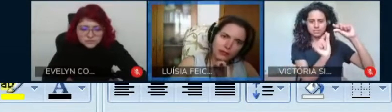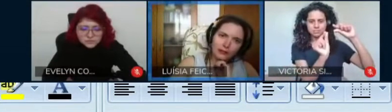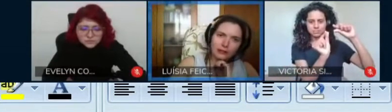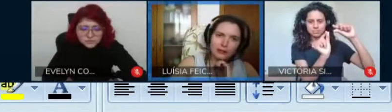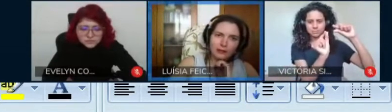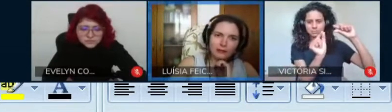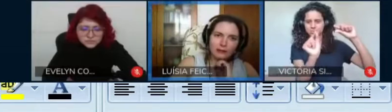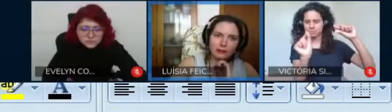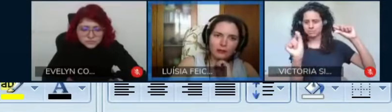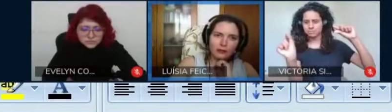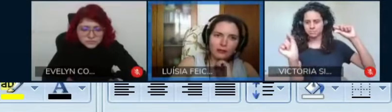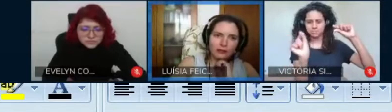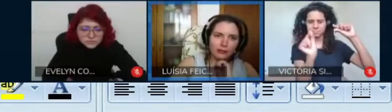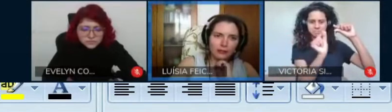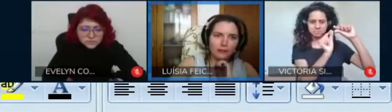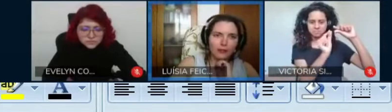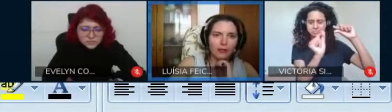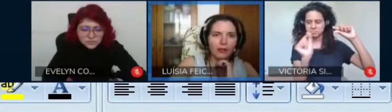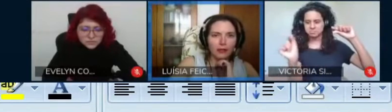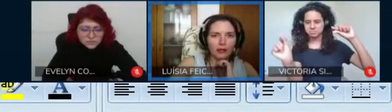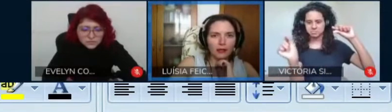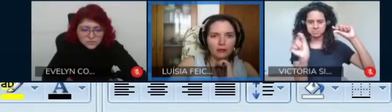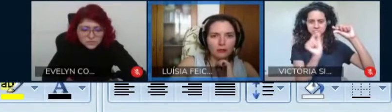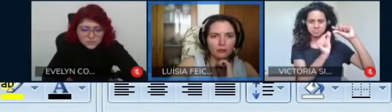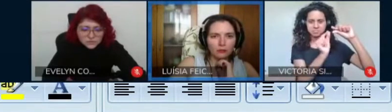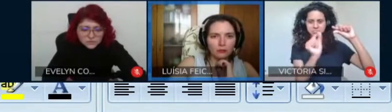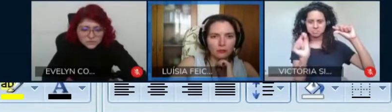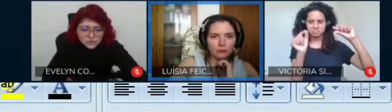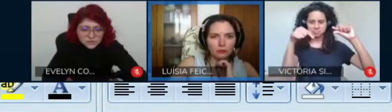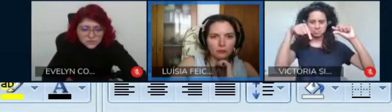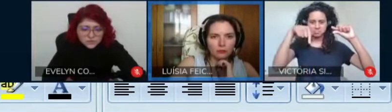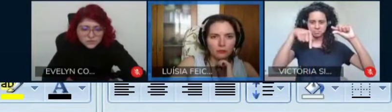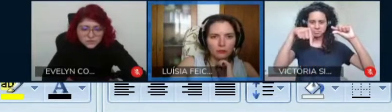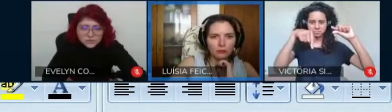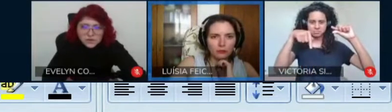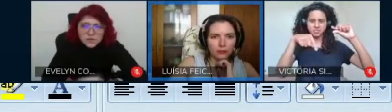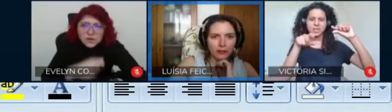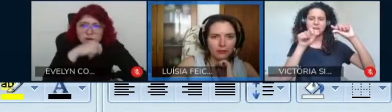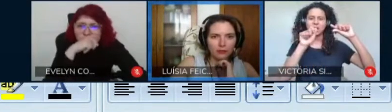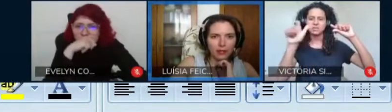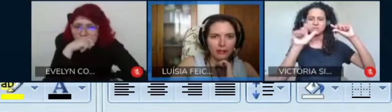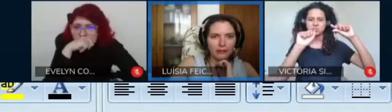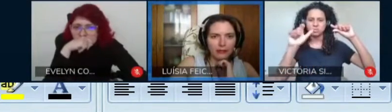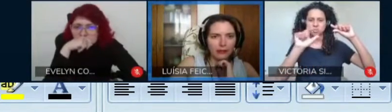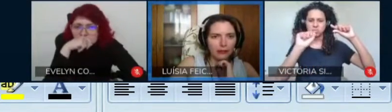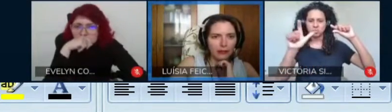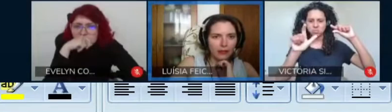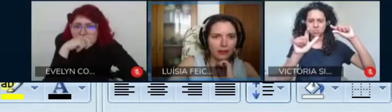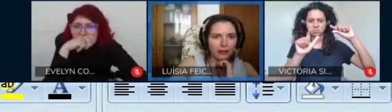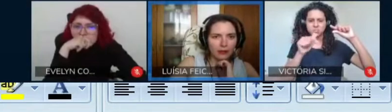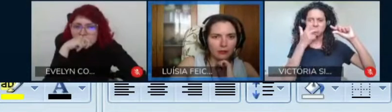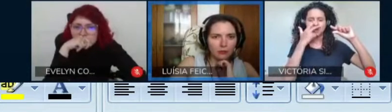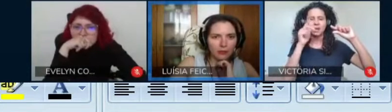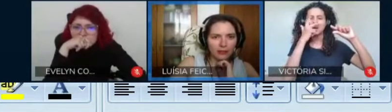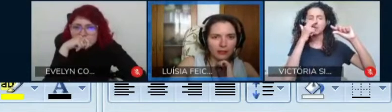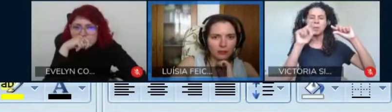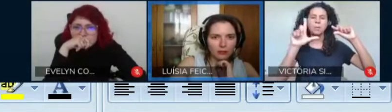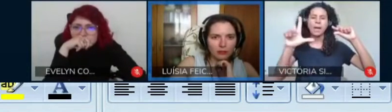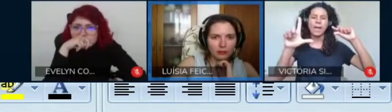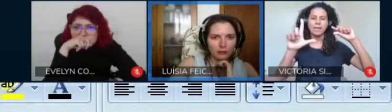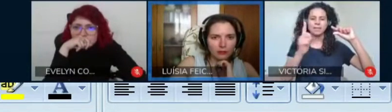Eu não sei, essa coisinha aqui, que é em formato de L. Ele é